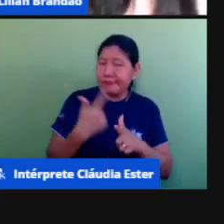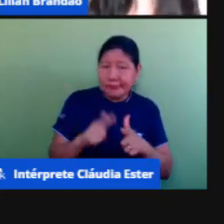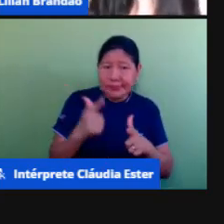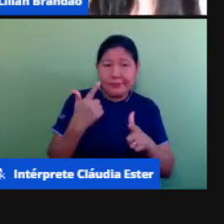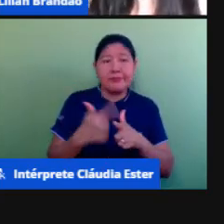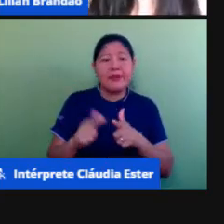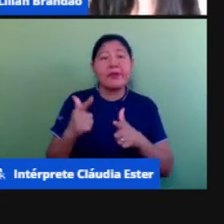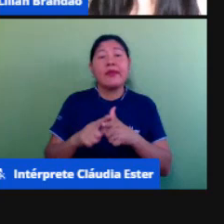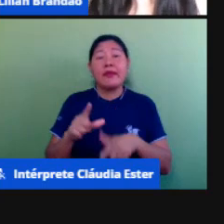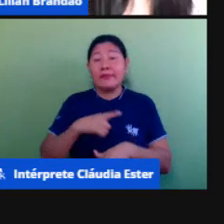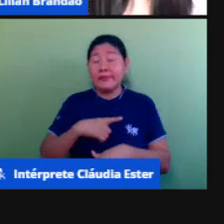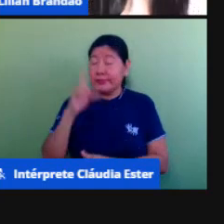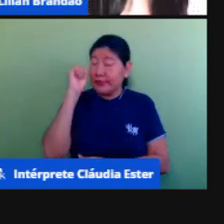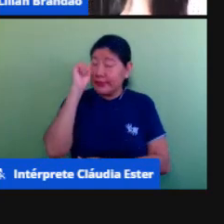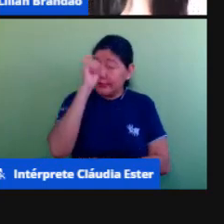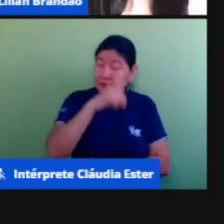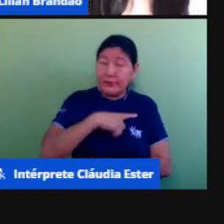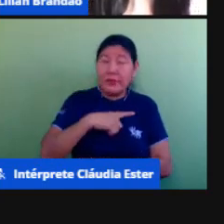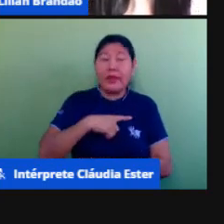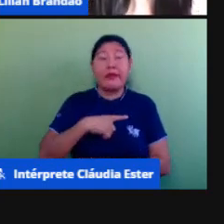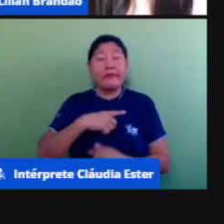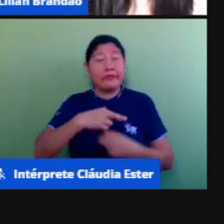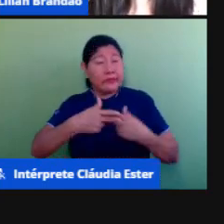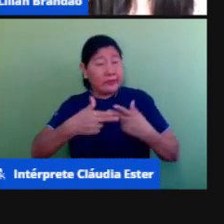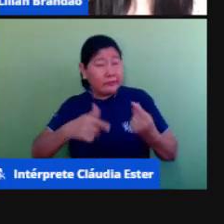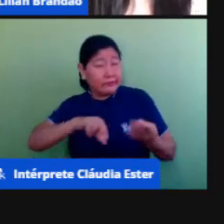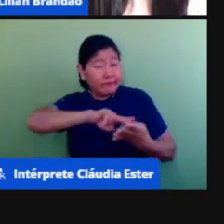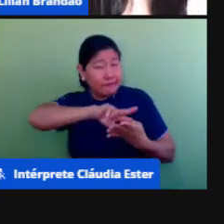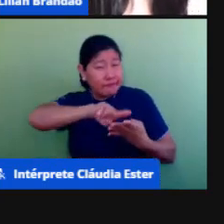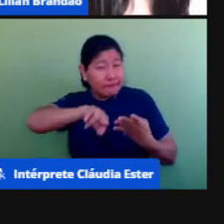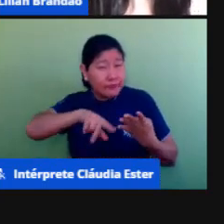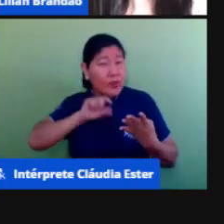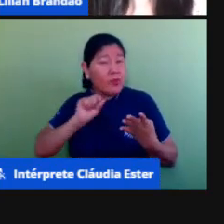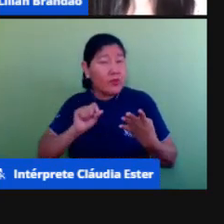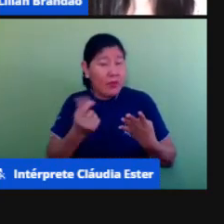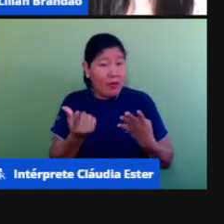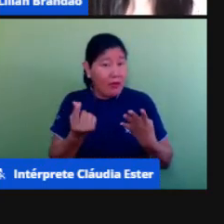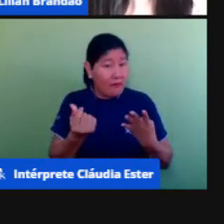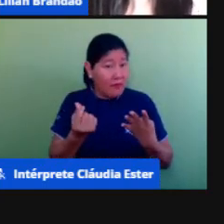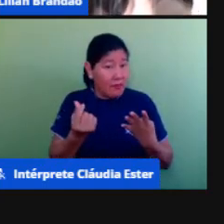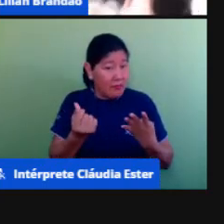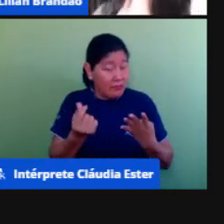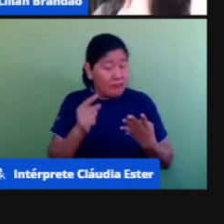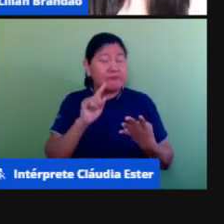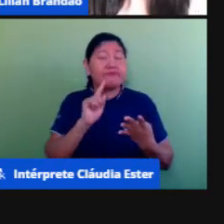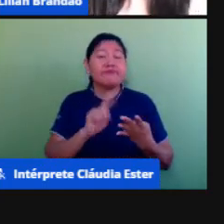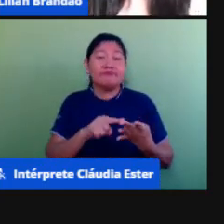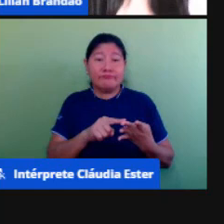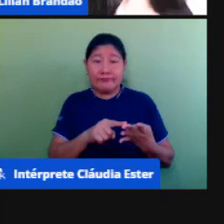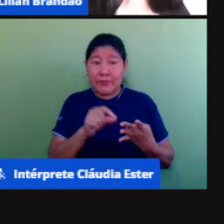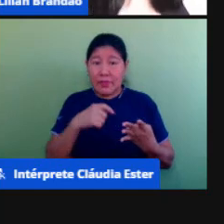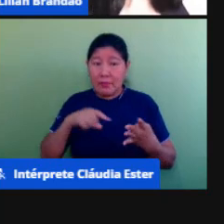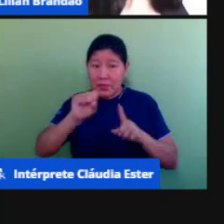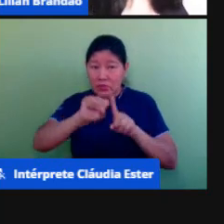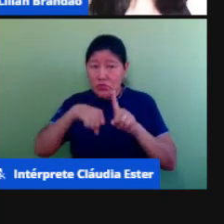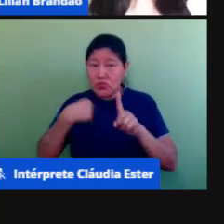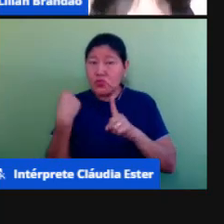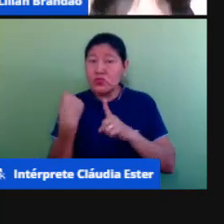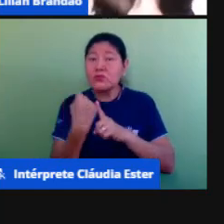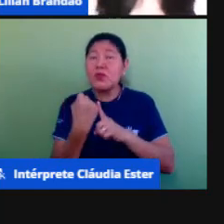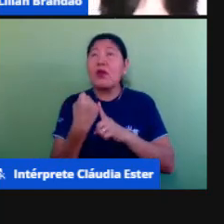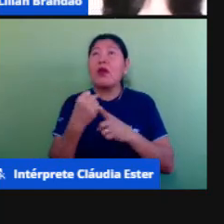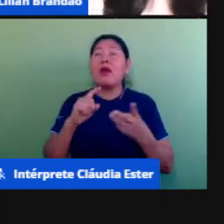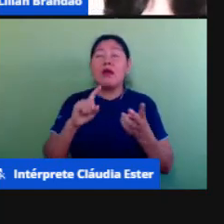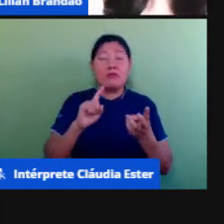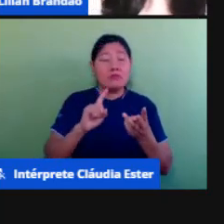questão econômica, né? A questão cultural e muitas vezes até a não aceitação de alguns pais no que diz